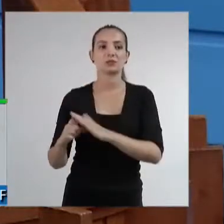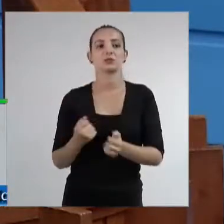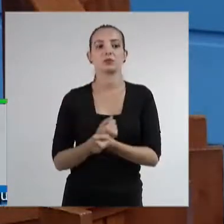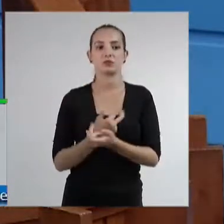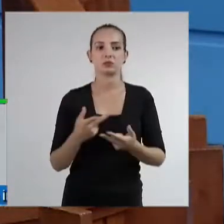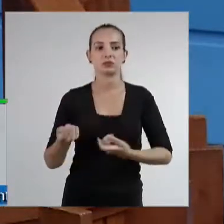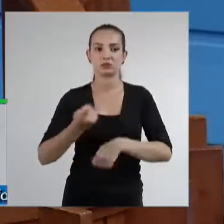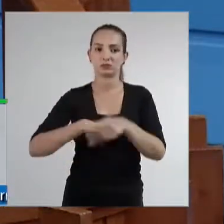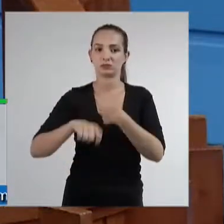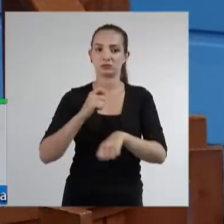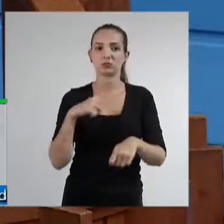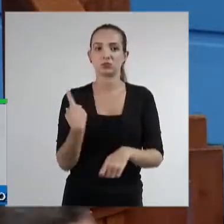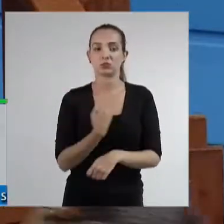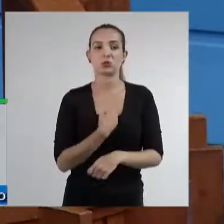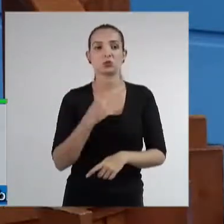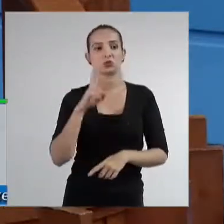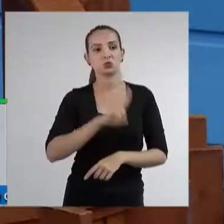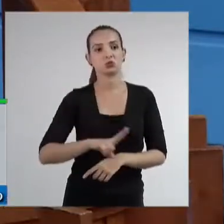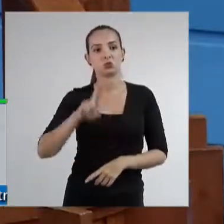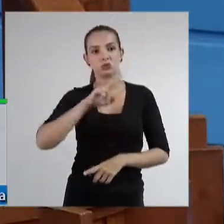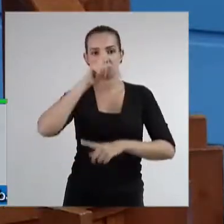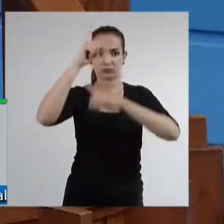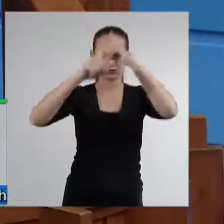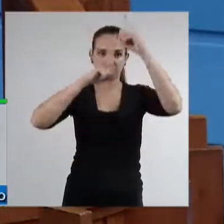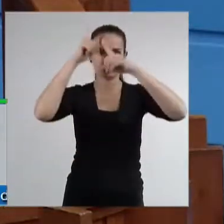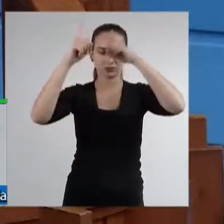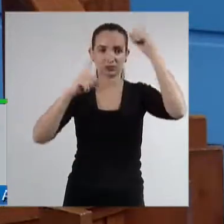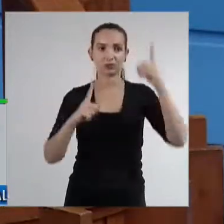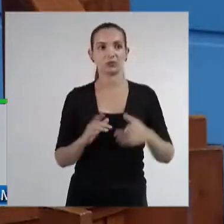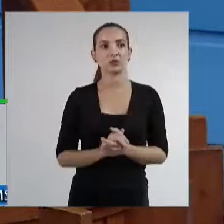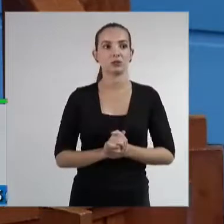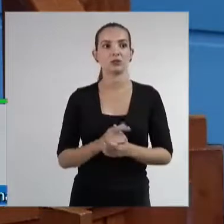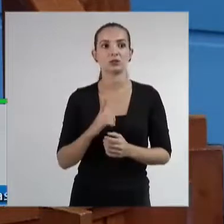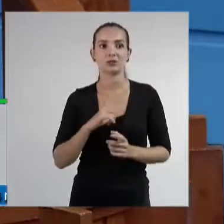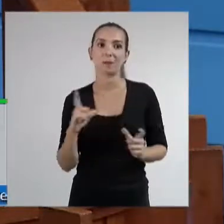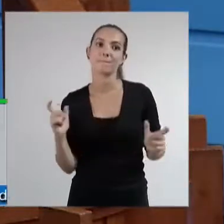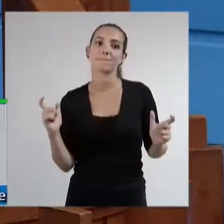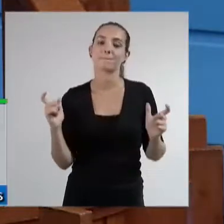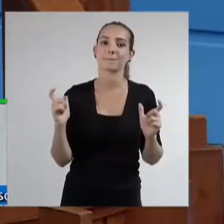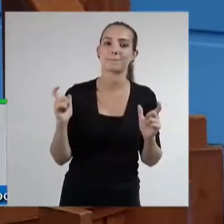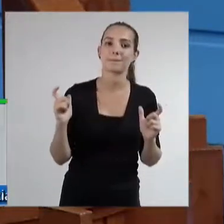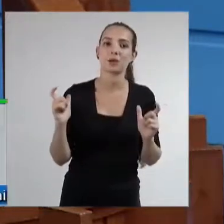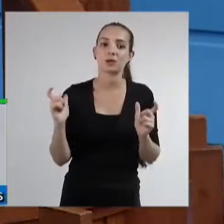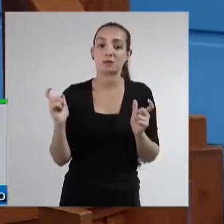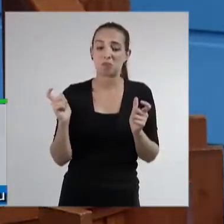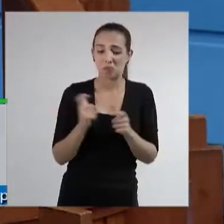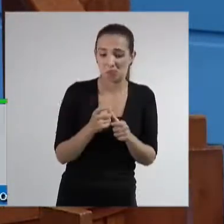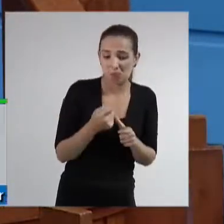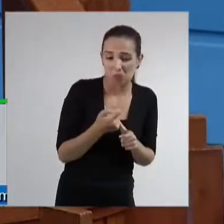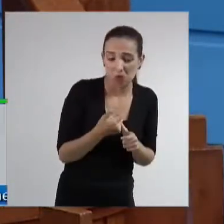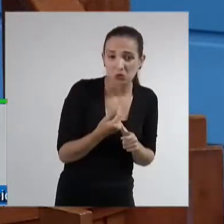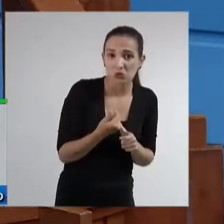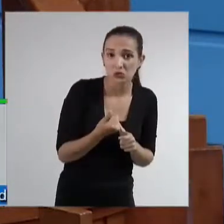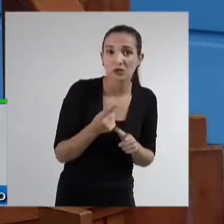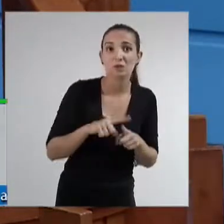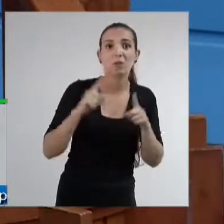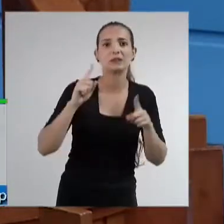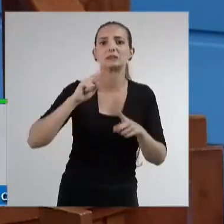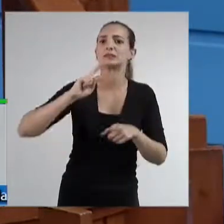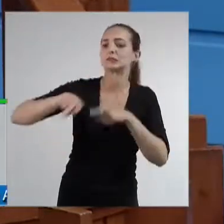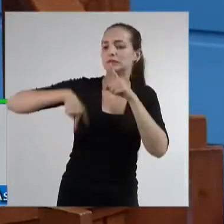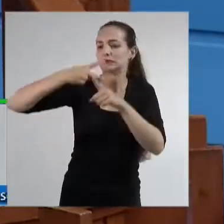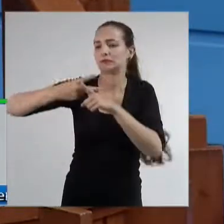administrações que, usando da criatividade, fazendo do menos o mais, estão conseguindo superar esses desafios. E